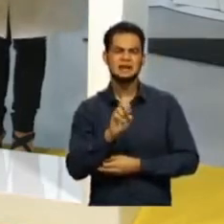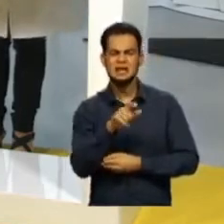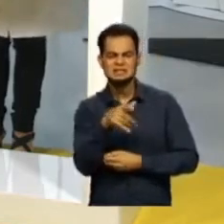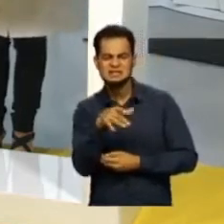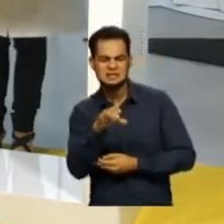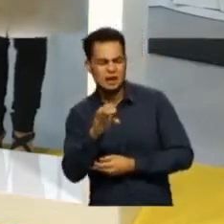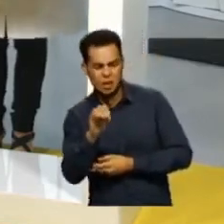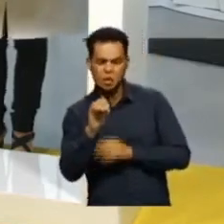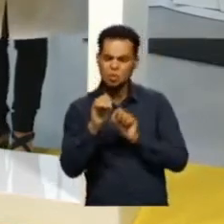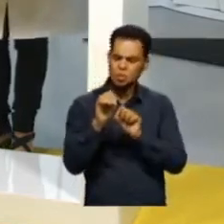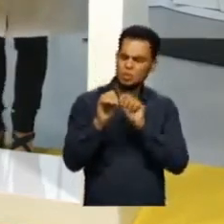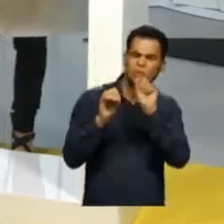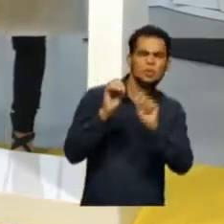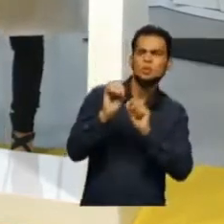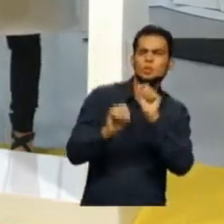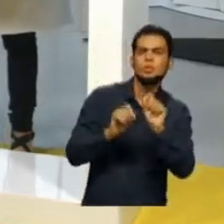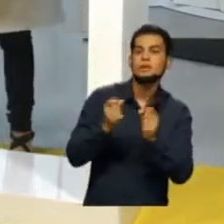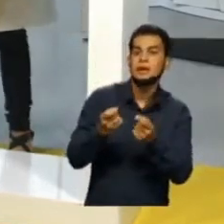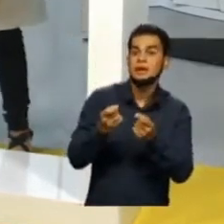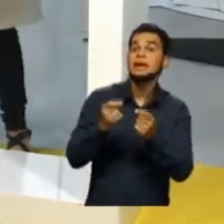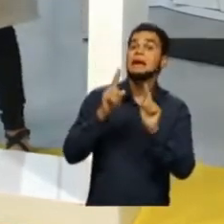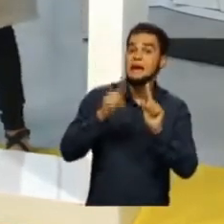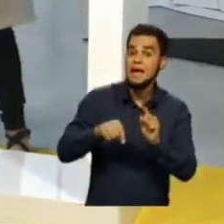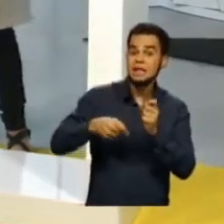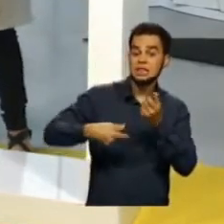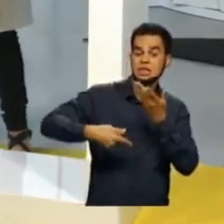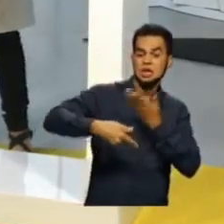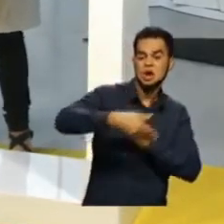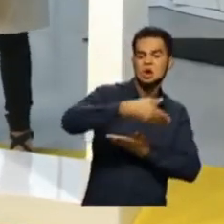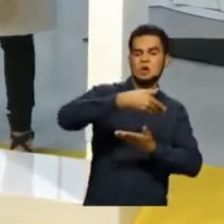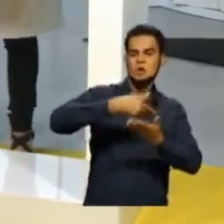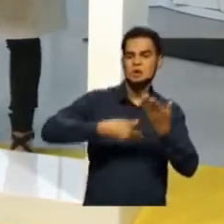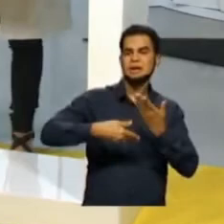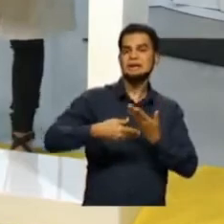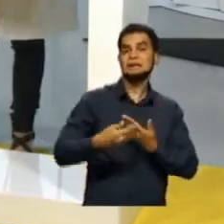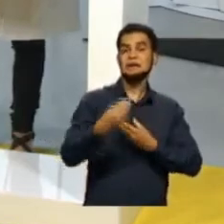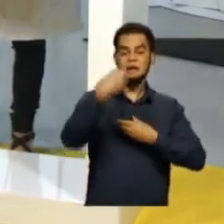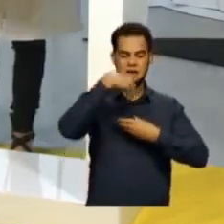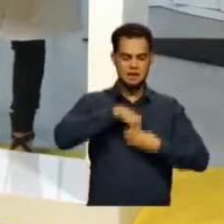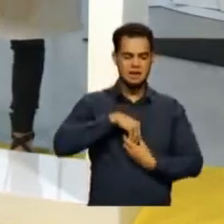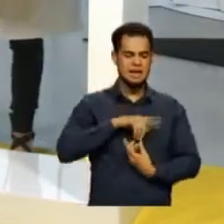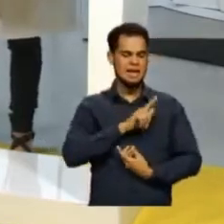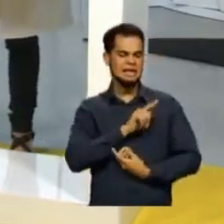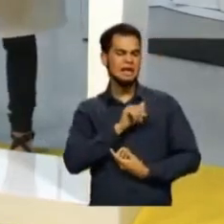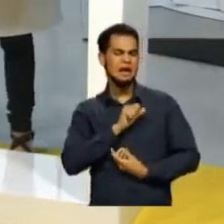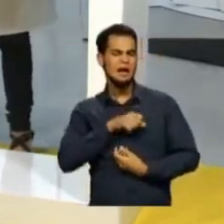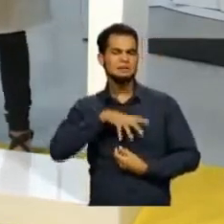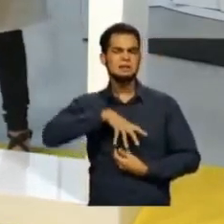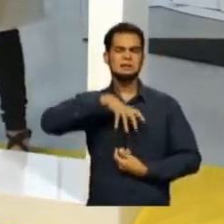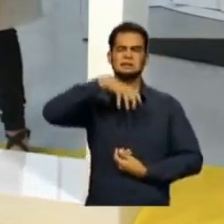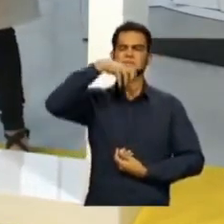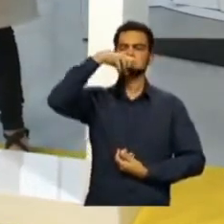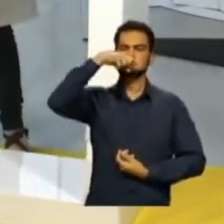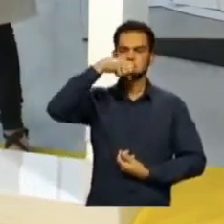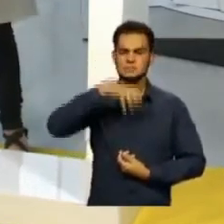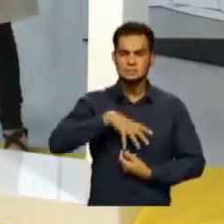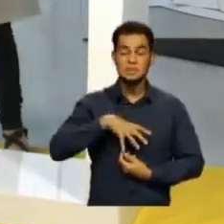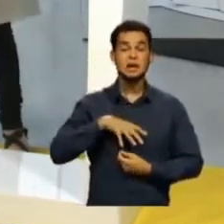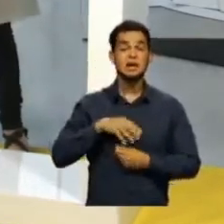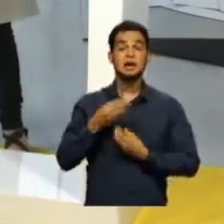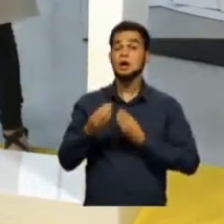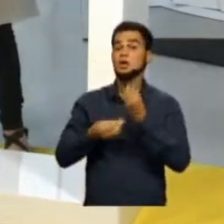respiração? Respiração é uma troca gasosa que ocorre nos pulmões, que corresponde à entrada de